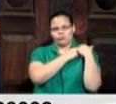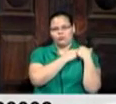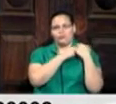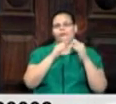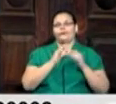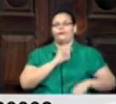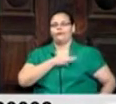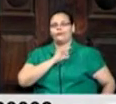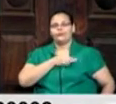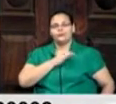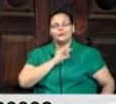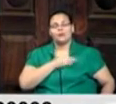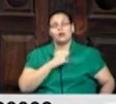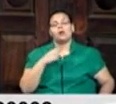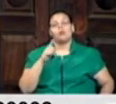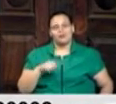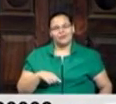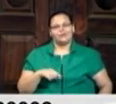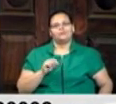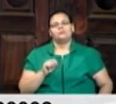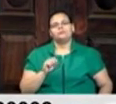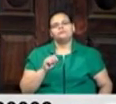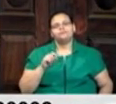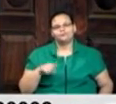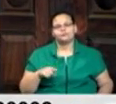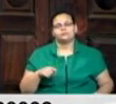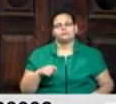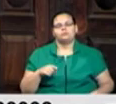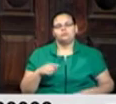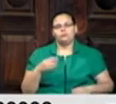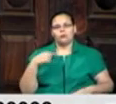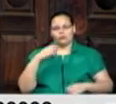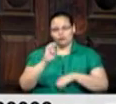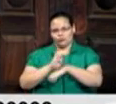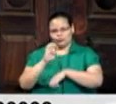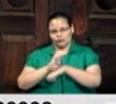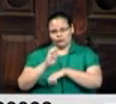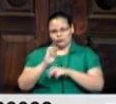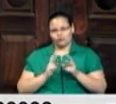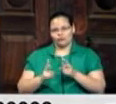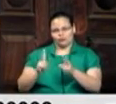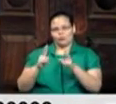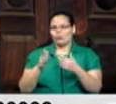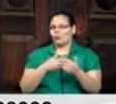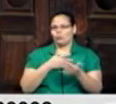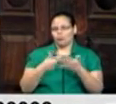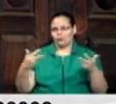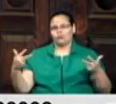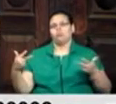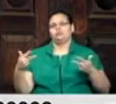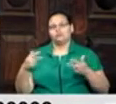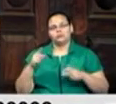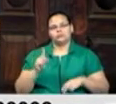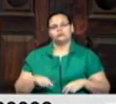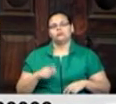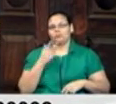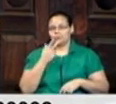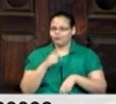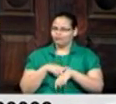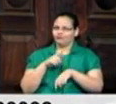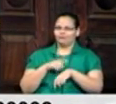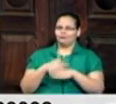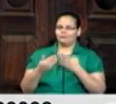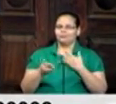fiscal, em prol de manter a estrutura do Estado, em prol de qualquer outra coisa que vai ser alegada em qualquer